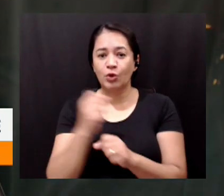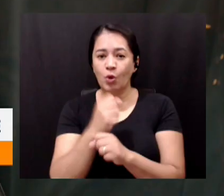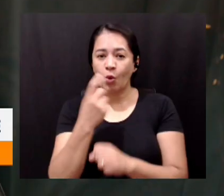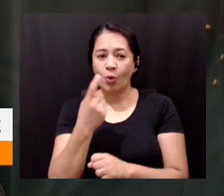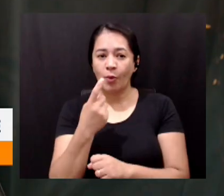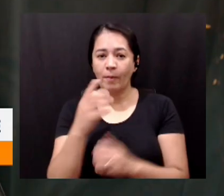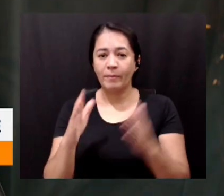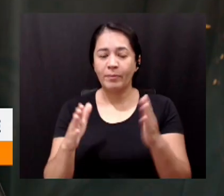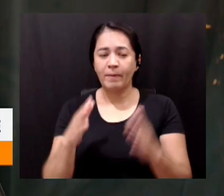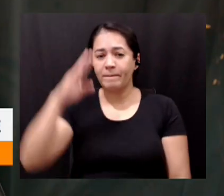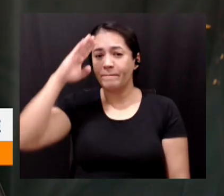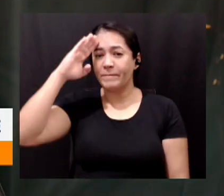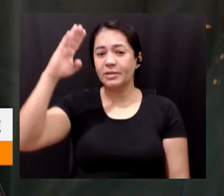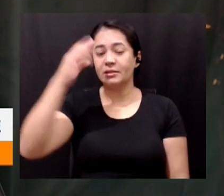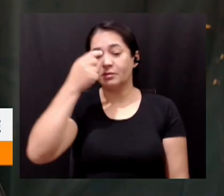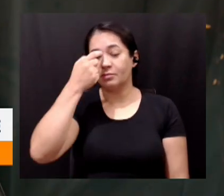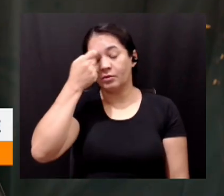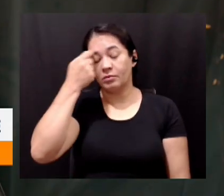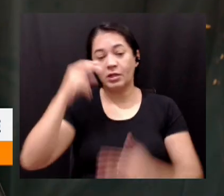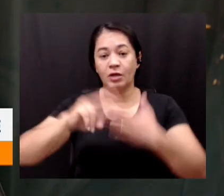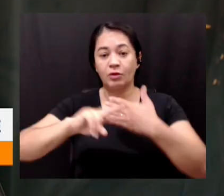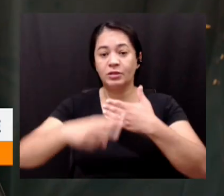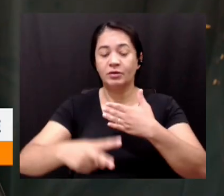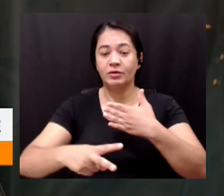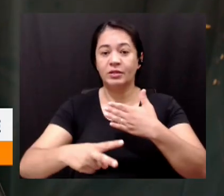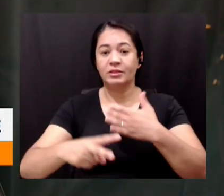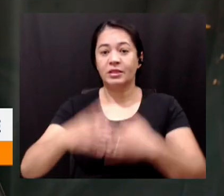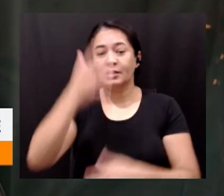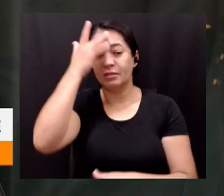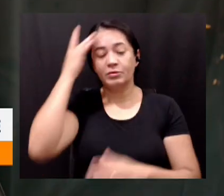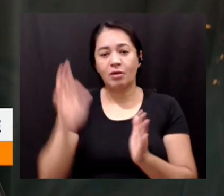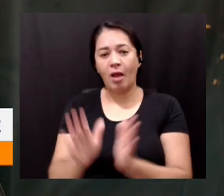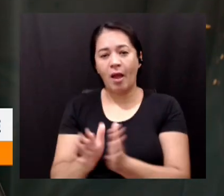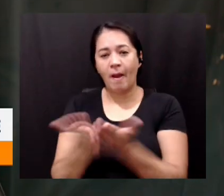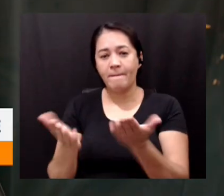Segundo o estudo, as bets movimentaram aí no total cerca de